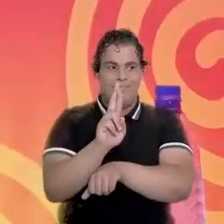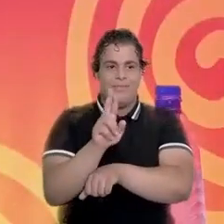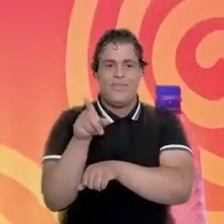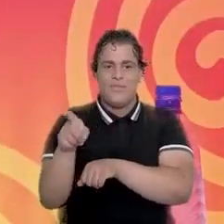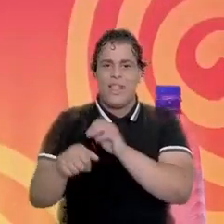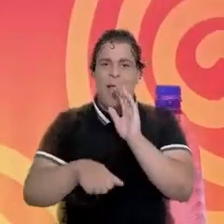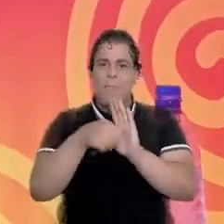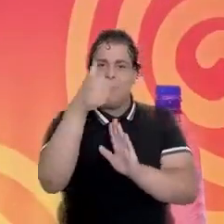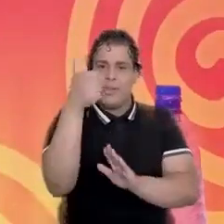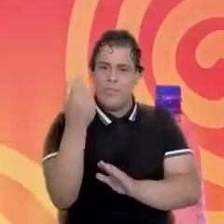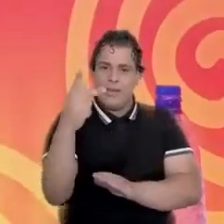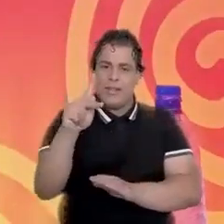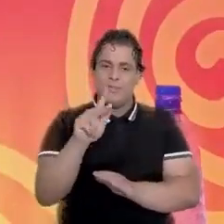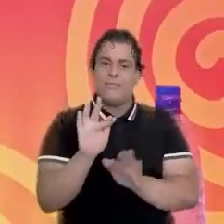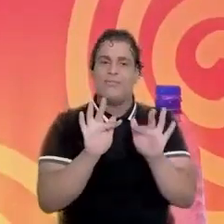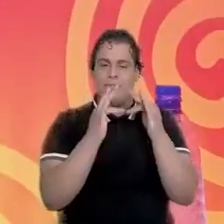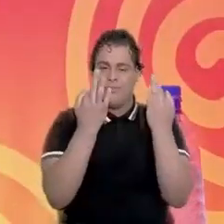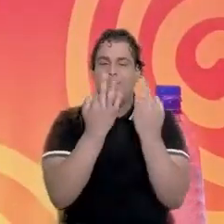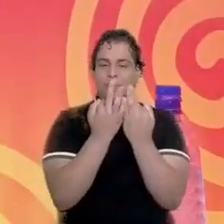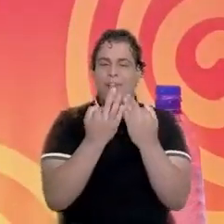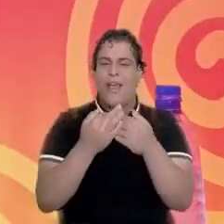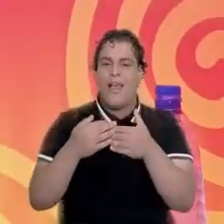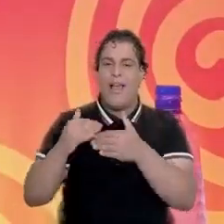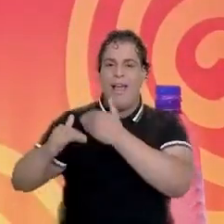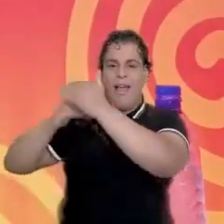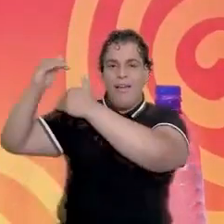família a seguir essa trajetória?